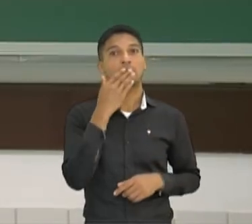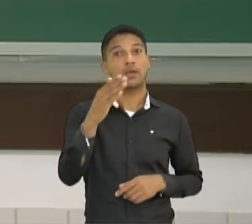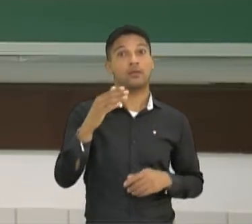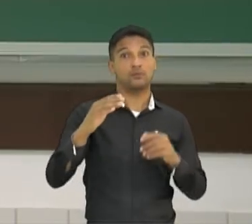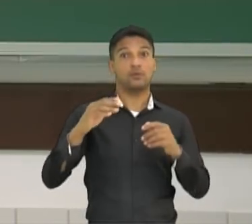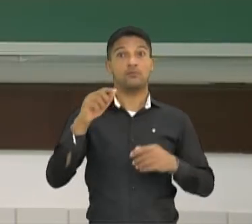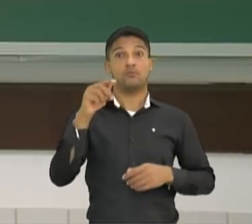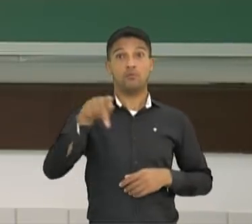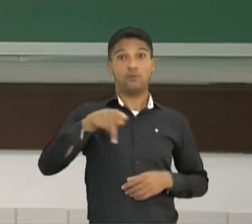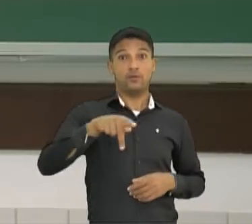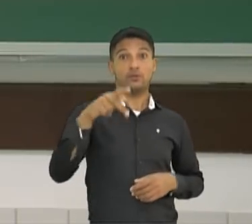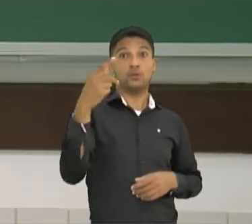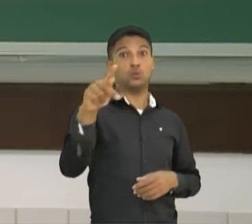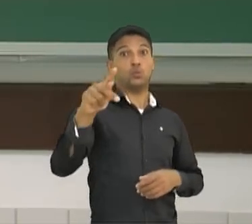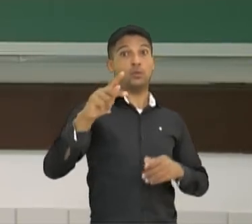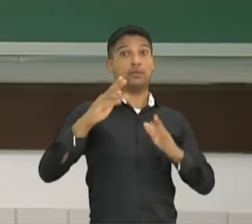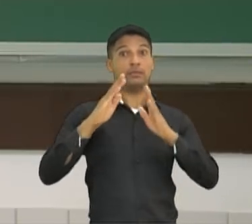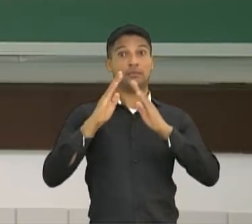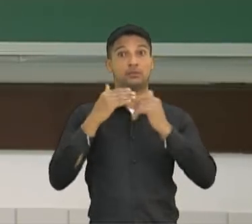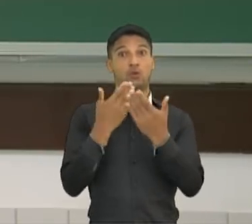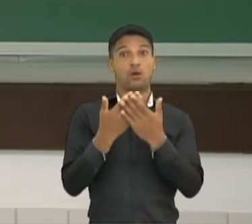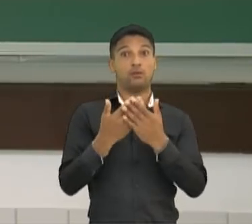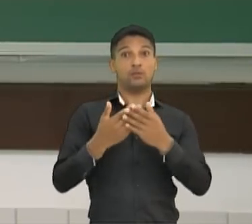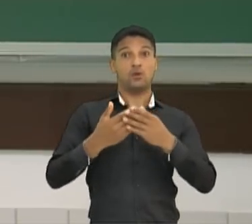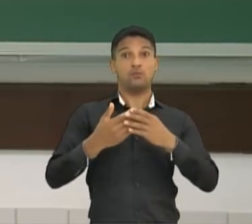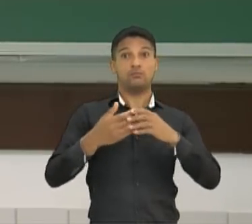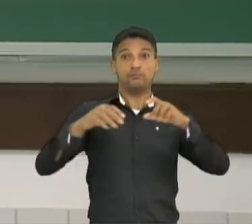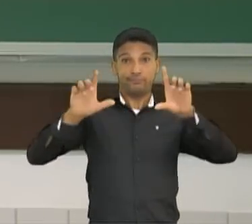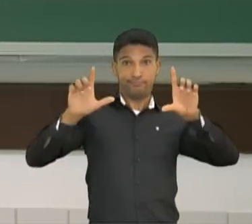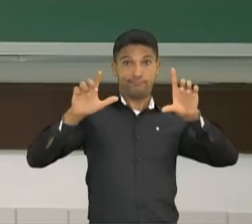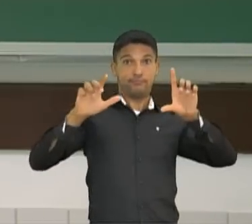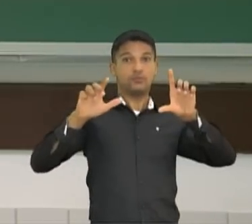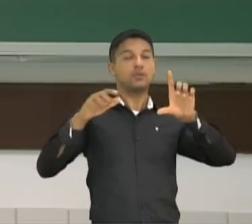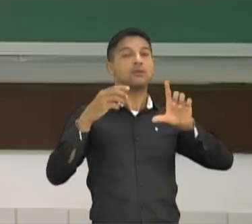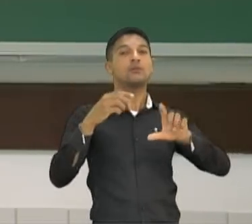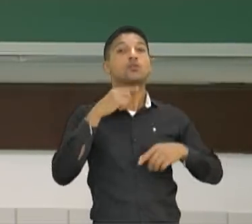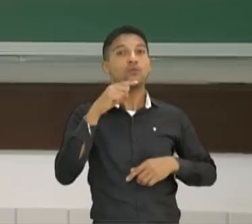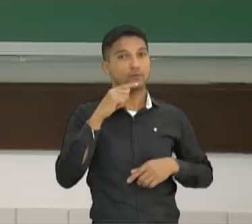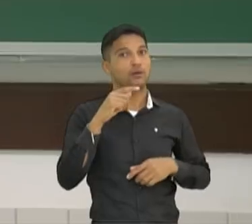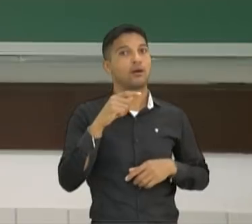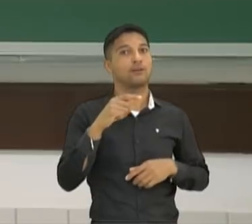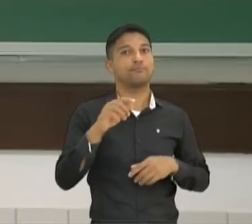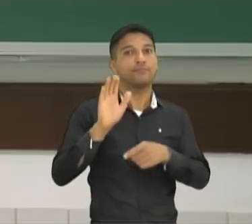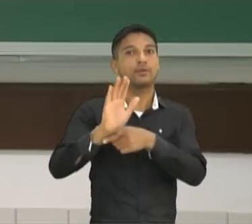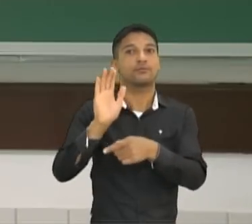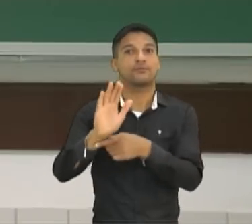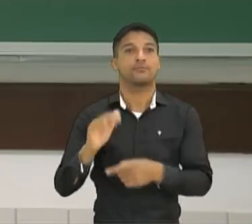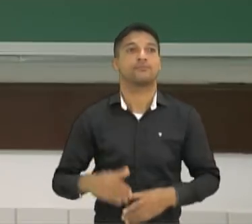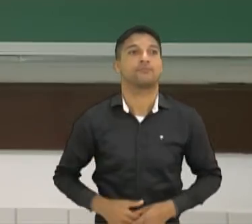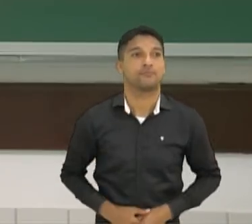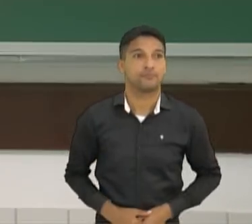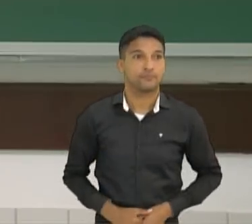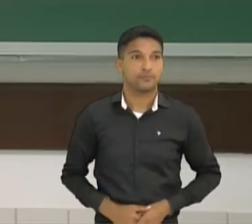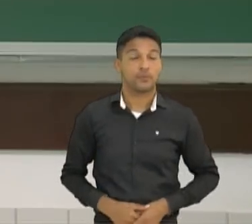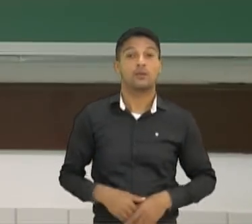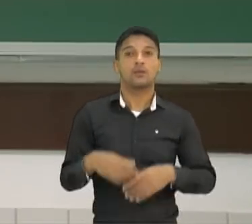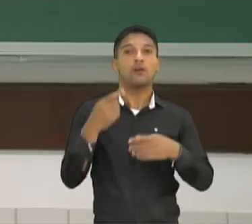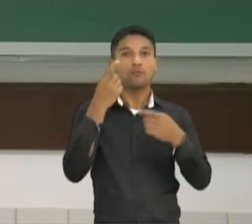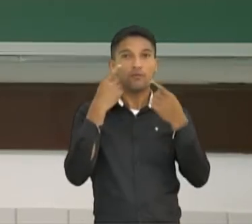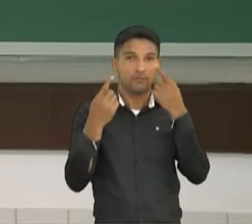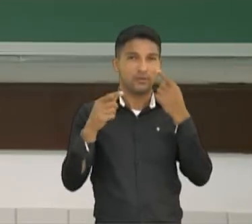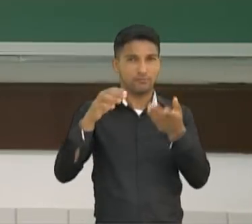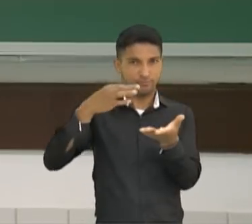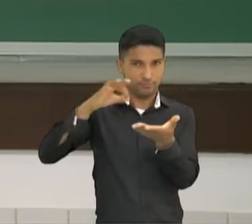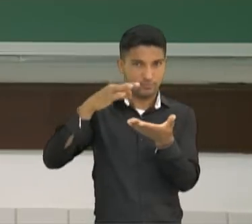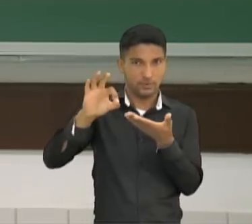o enunciado. Atividade 1, a partir do conteúdo exposto, caracterize o conhecimento mítico. Para a gente fazer uma autocorreção aqui, eu vou voltar